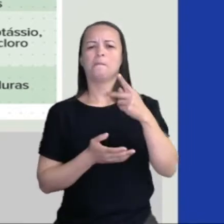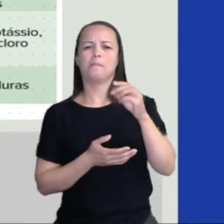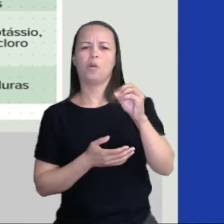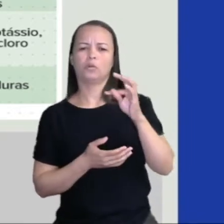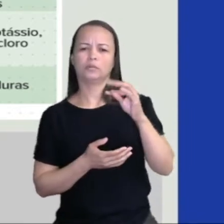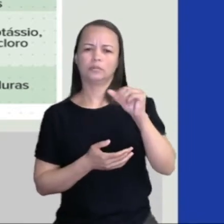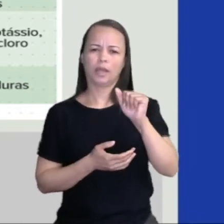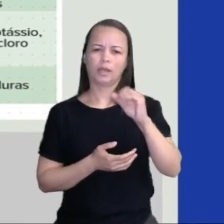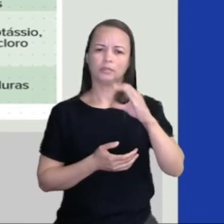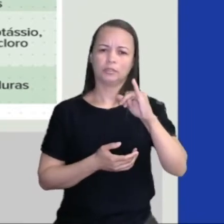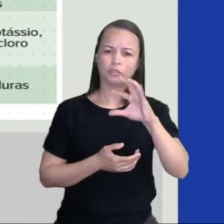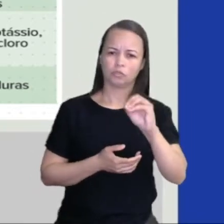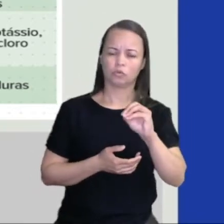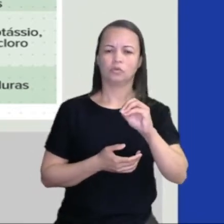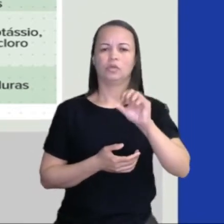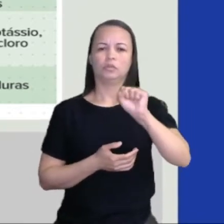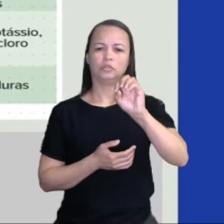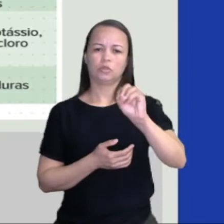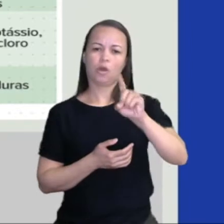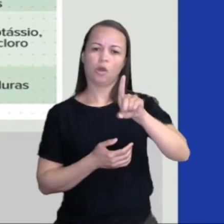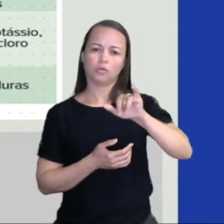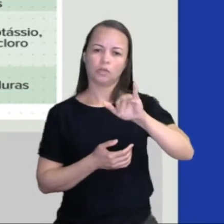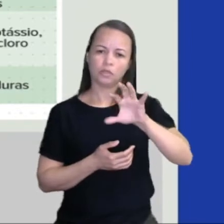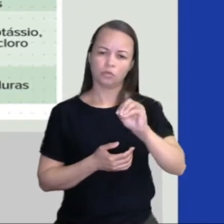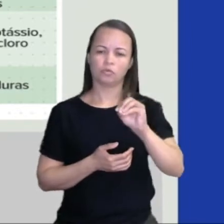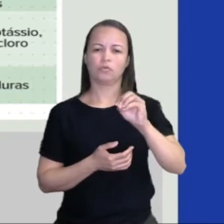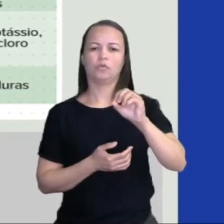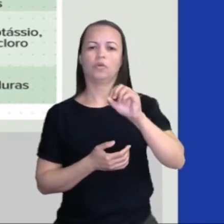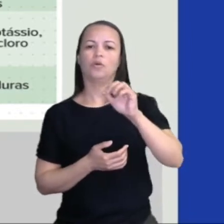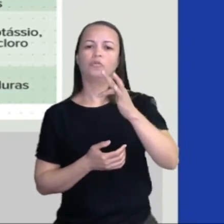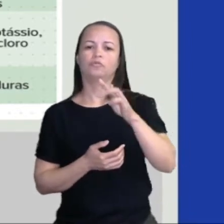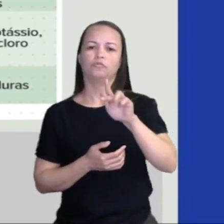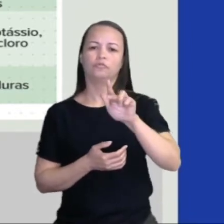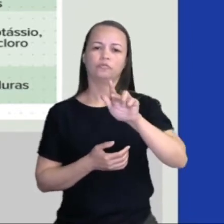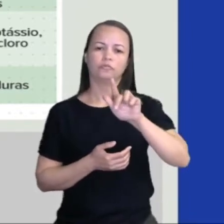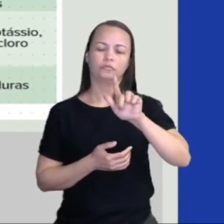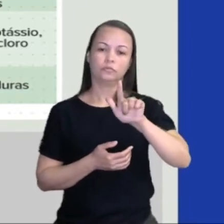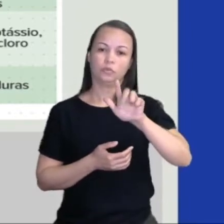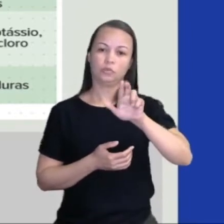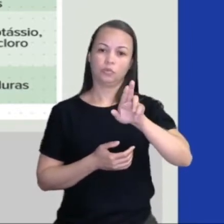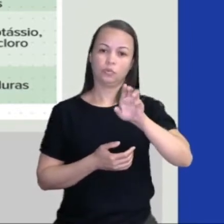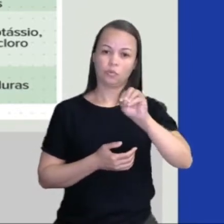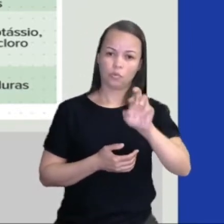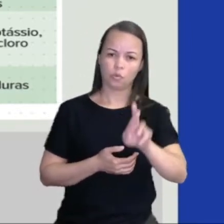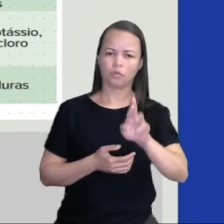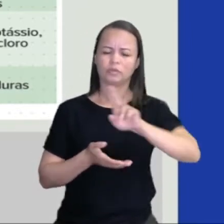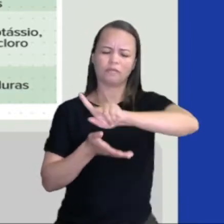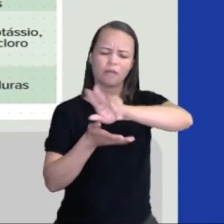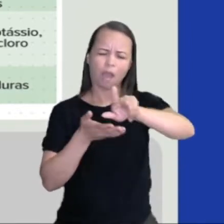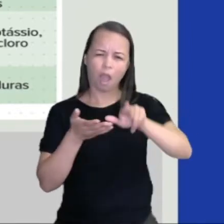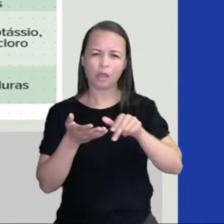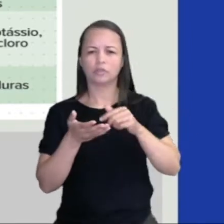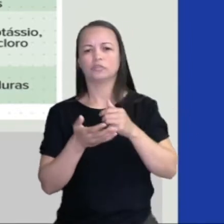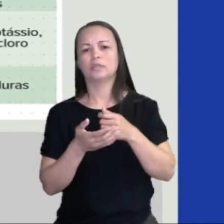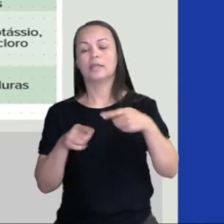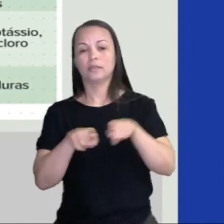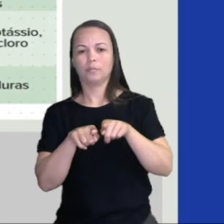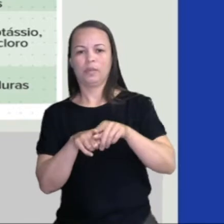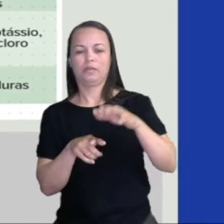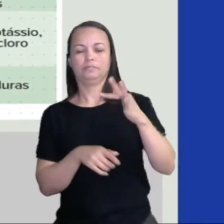não se preocupe que esse assunto a gente vai em outro momento aprofundar com muito mais propriedade. E aí a gente tem as fibras, que no caso